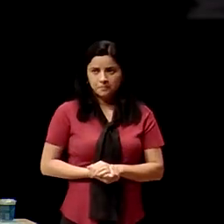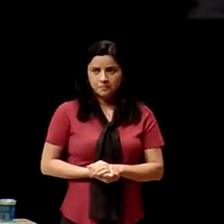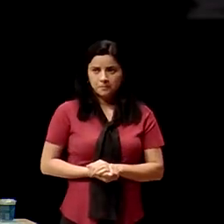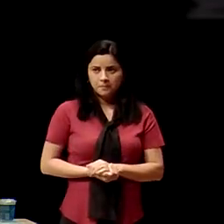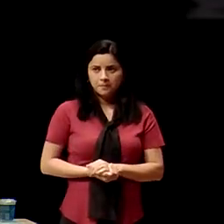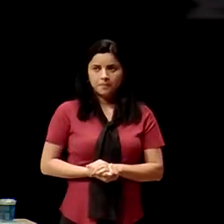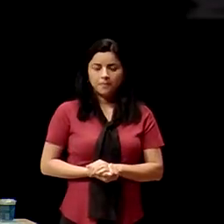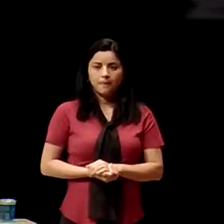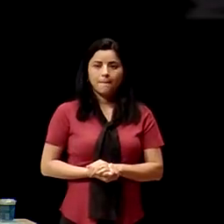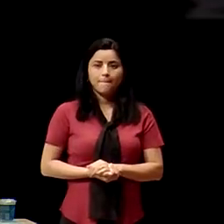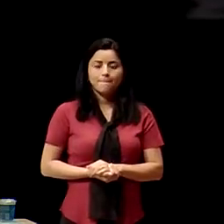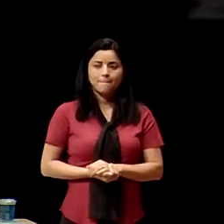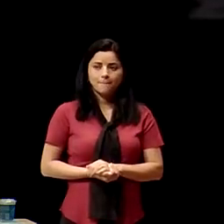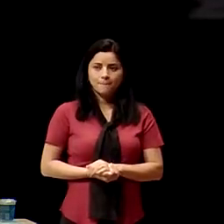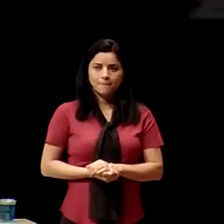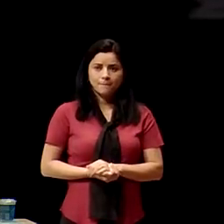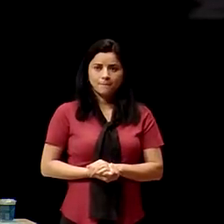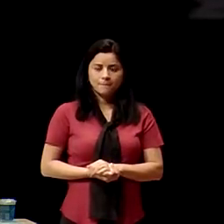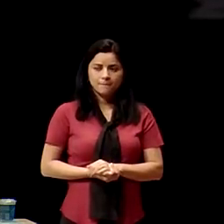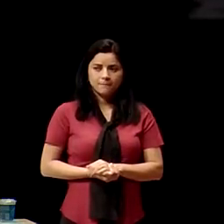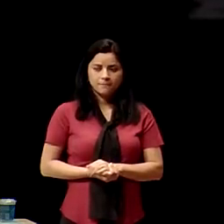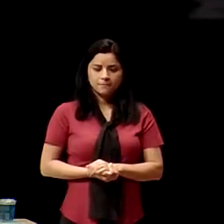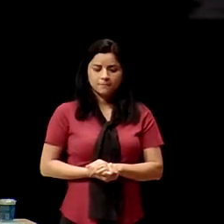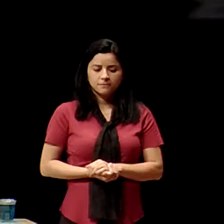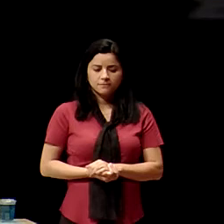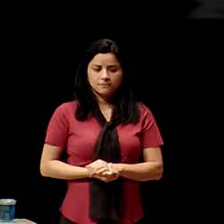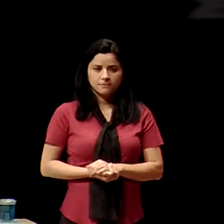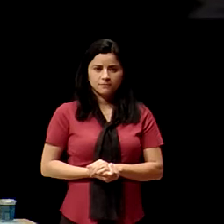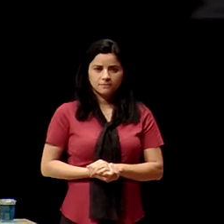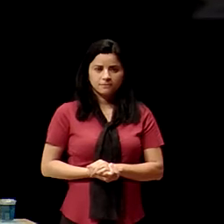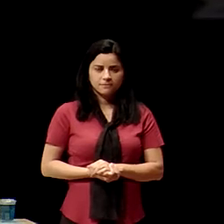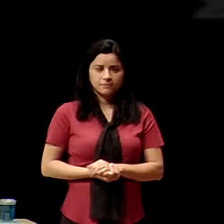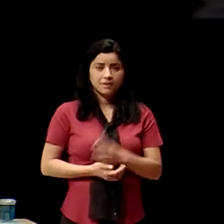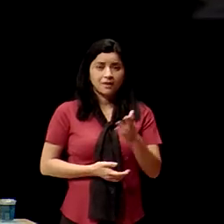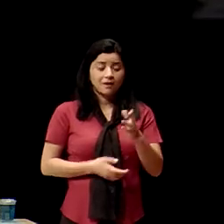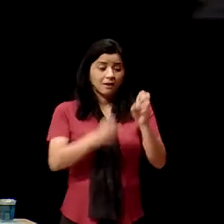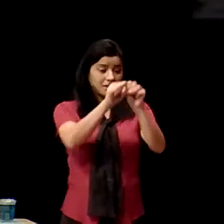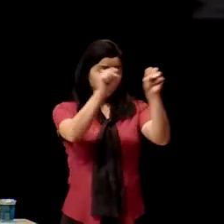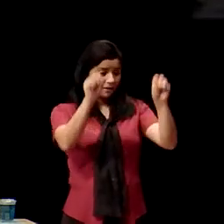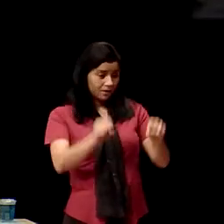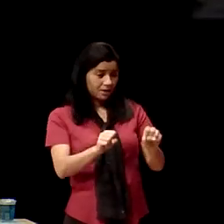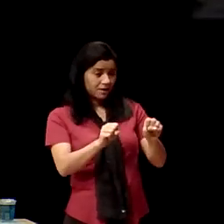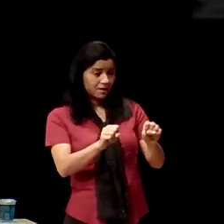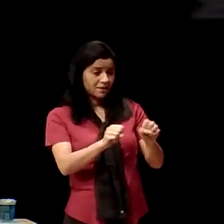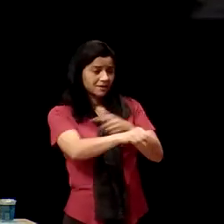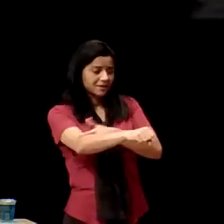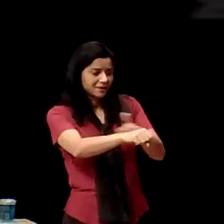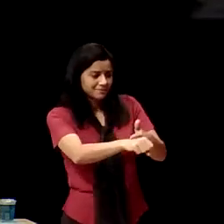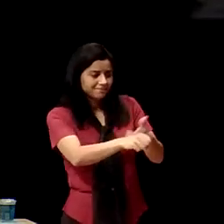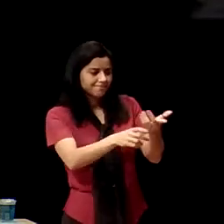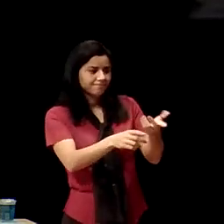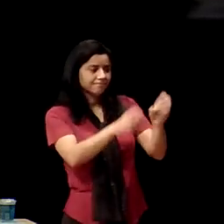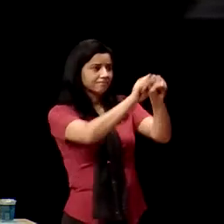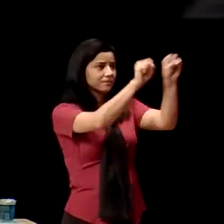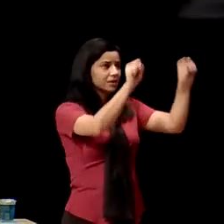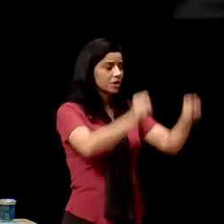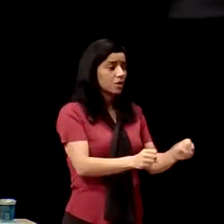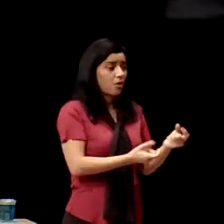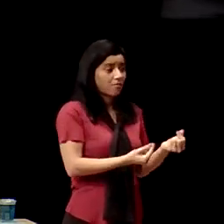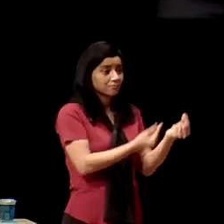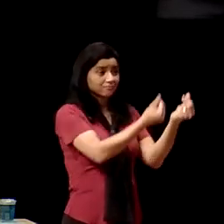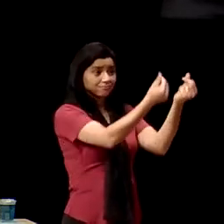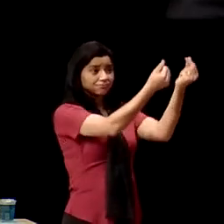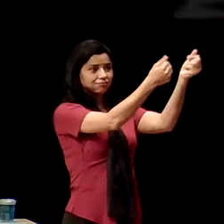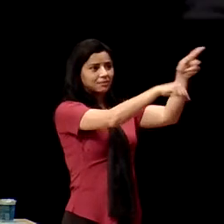Country-specific welfare and education systems in particular. Os sistemas educacionais, os sistemas de riqueza de